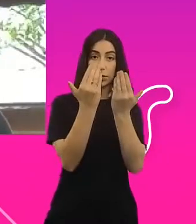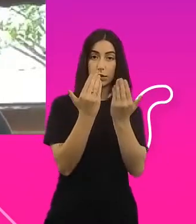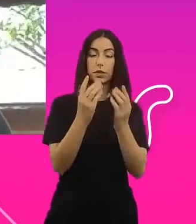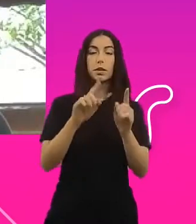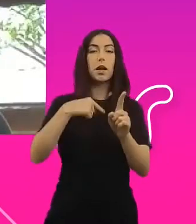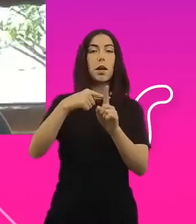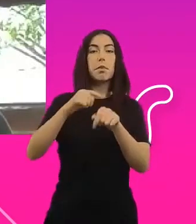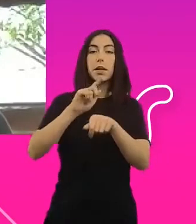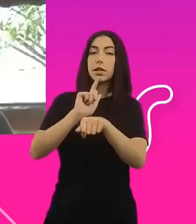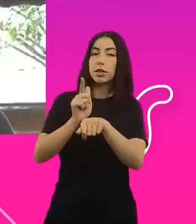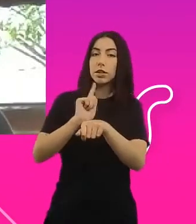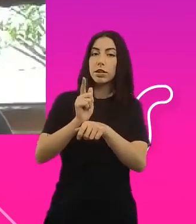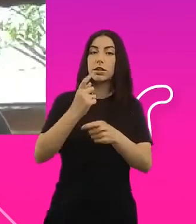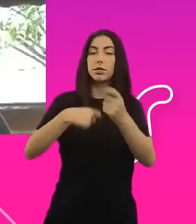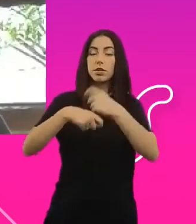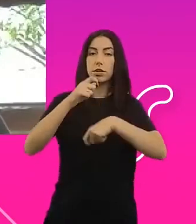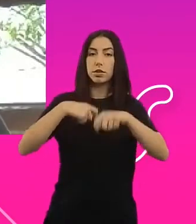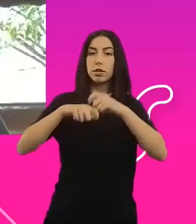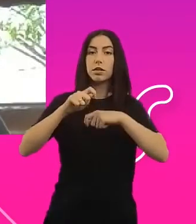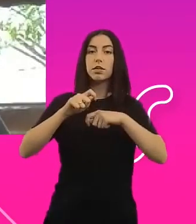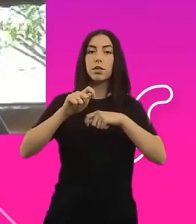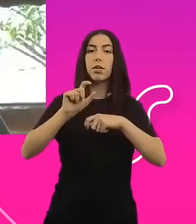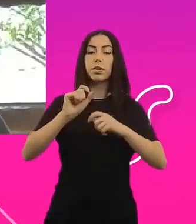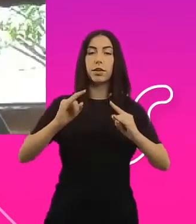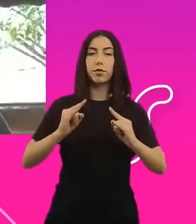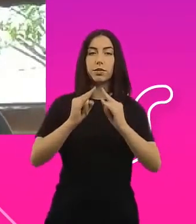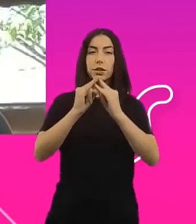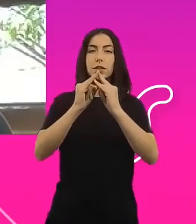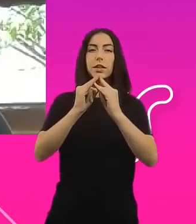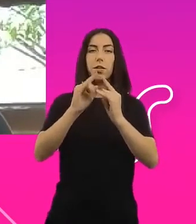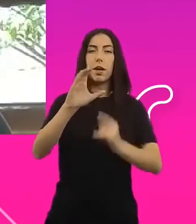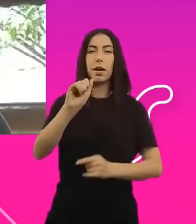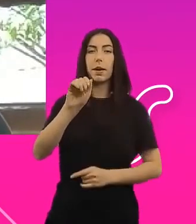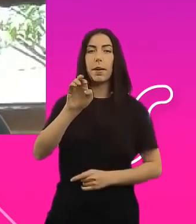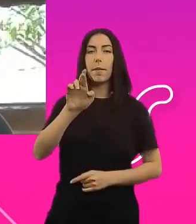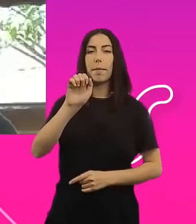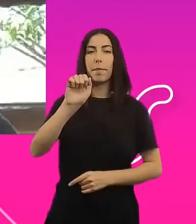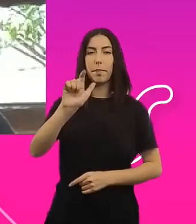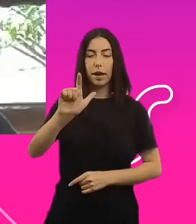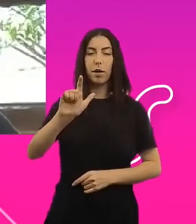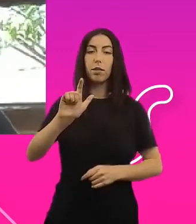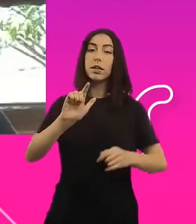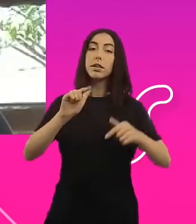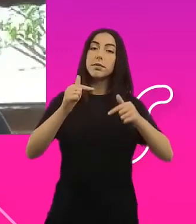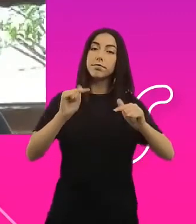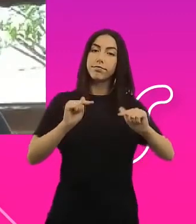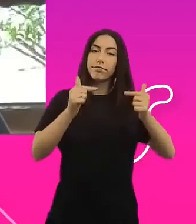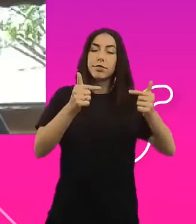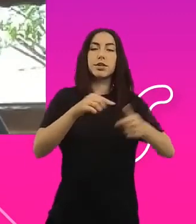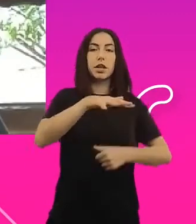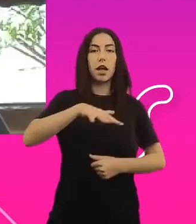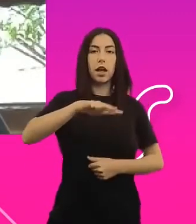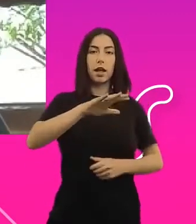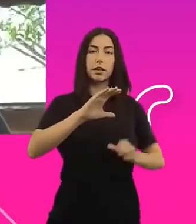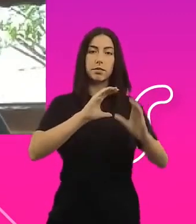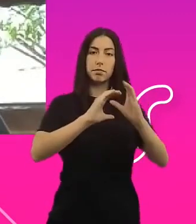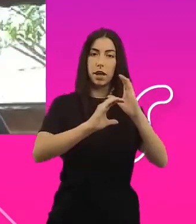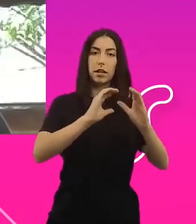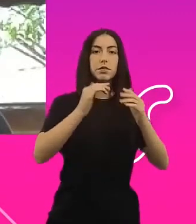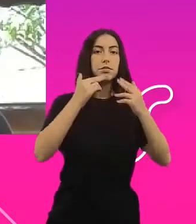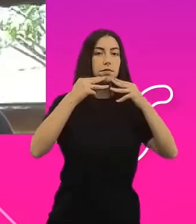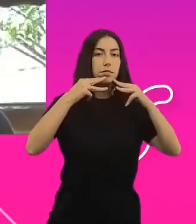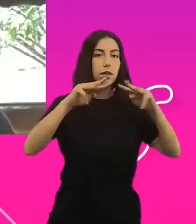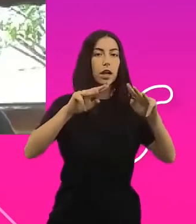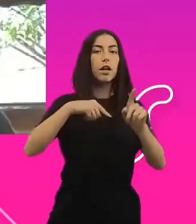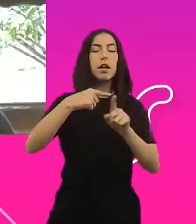pela Fundação Dom Cabral. Atuou em áreas de marketing, comunicação e responsabilidade social em empresas como Fiat Automóveis, Editora